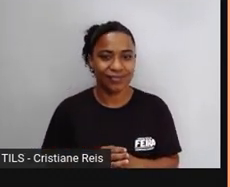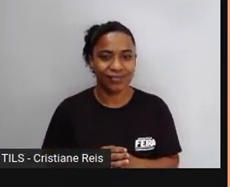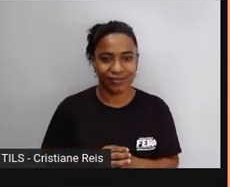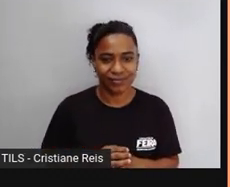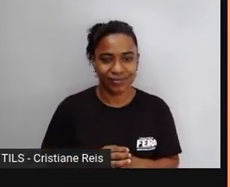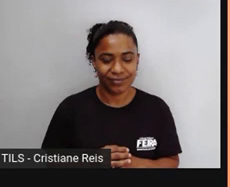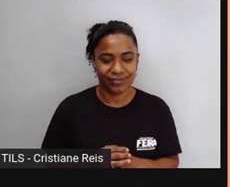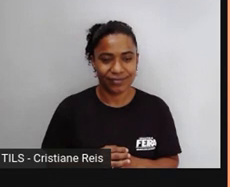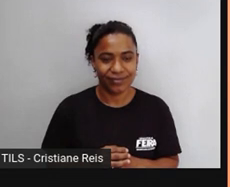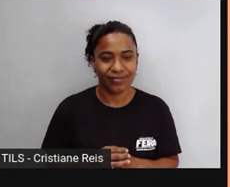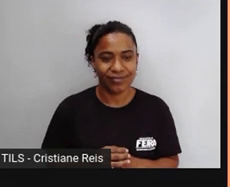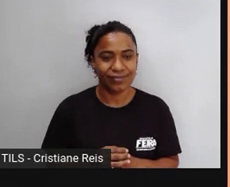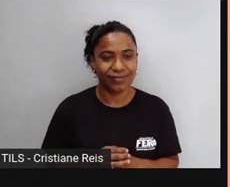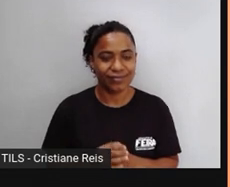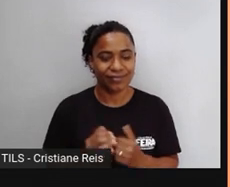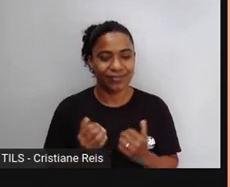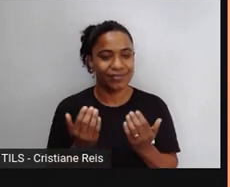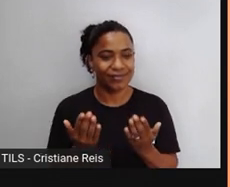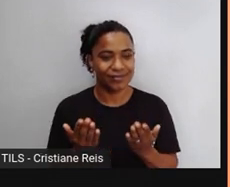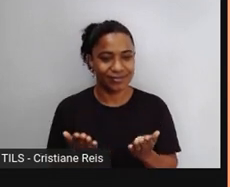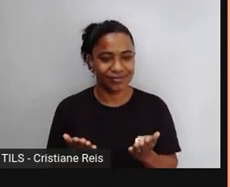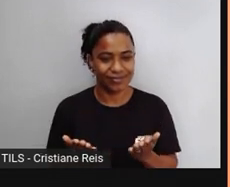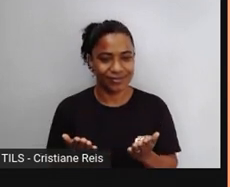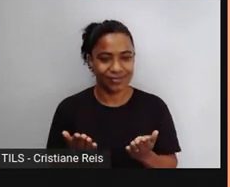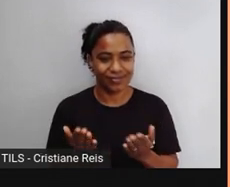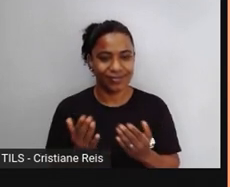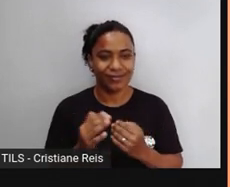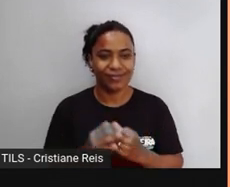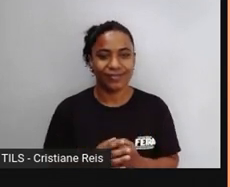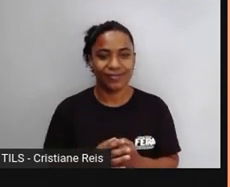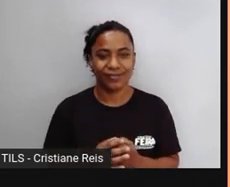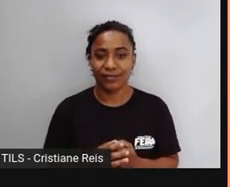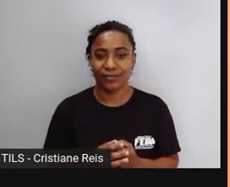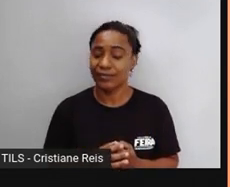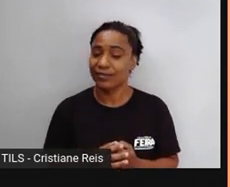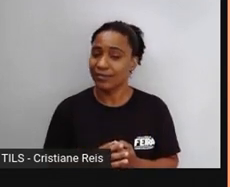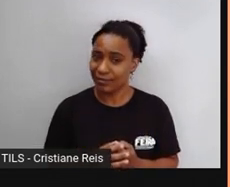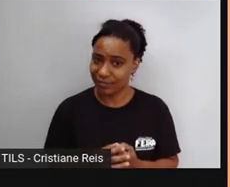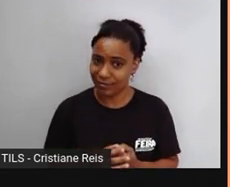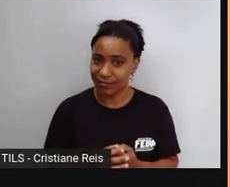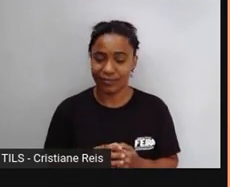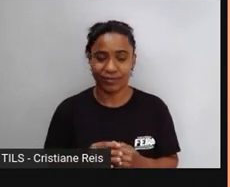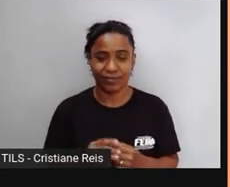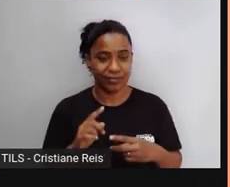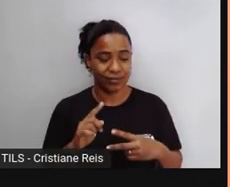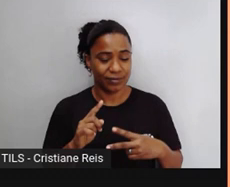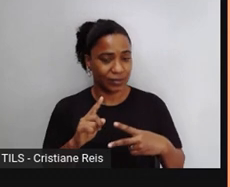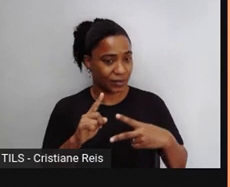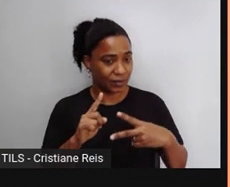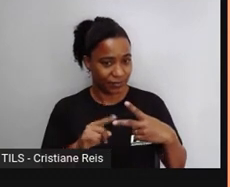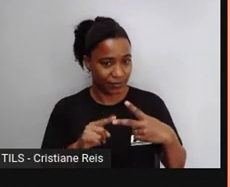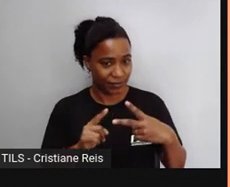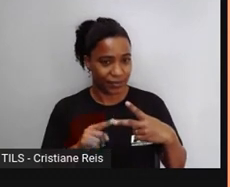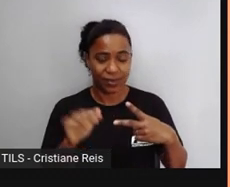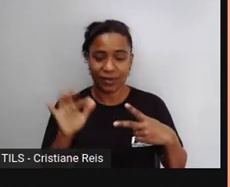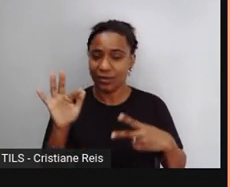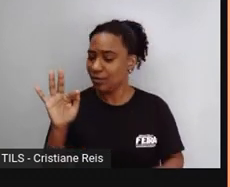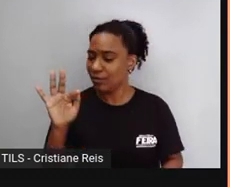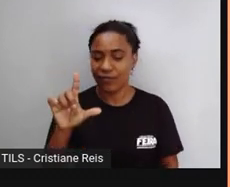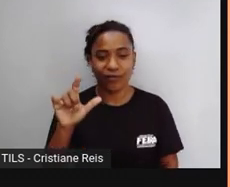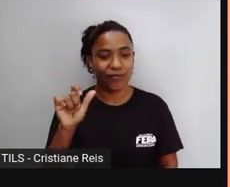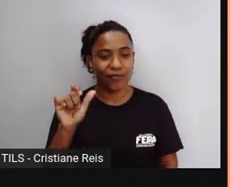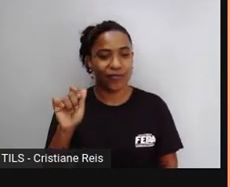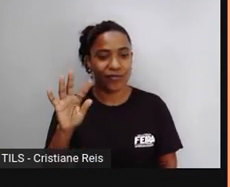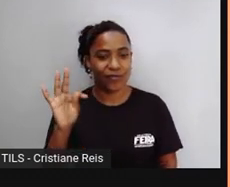English version of an apartment. Então, apartment, flat, é uma modalidade